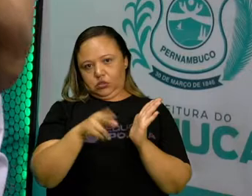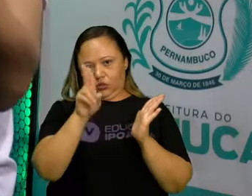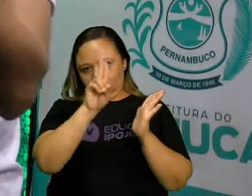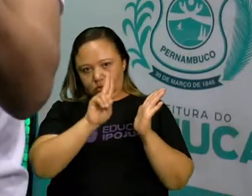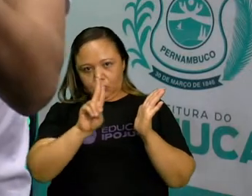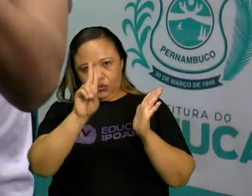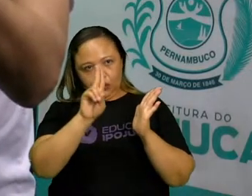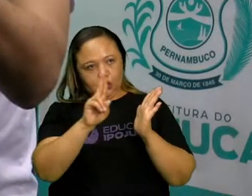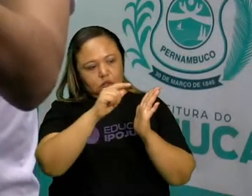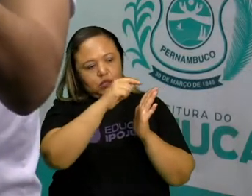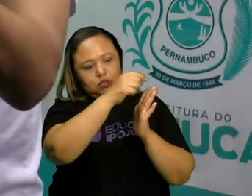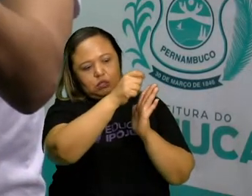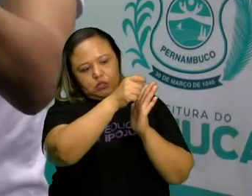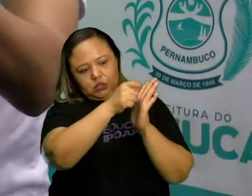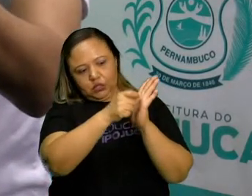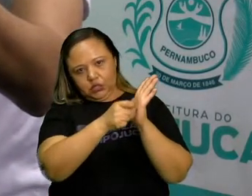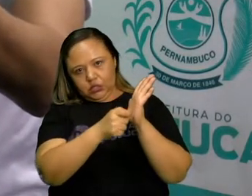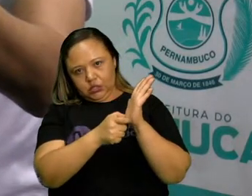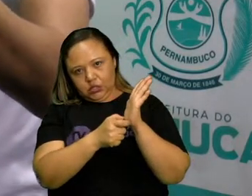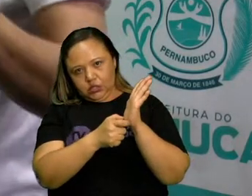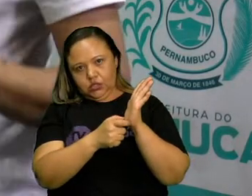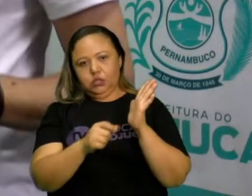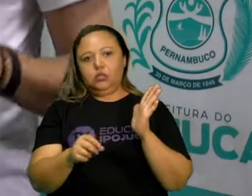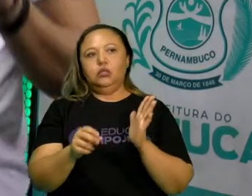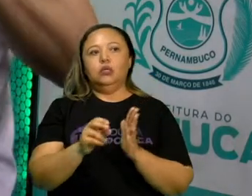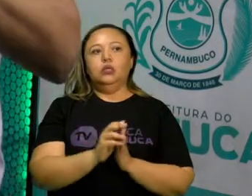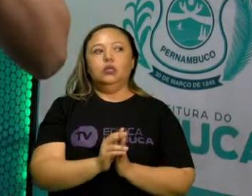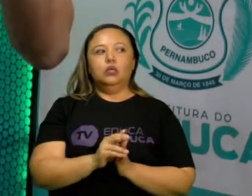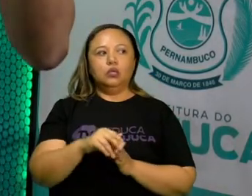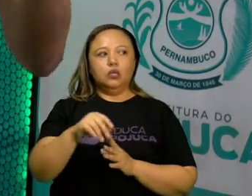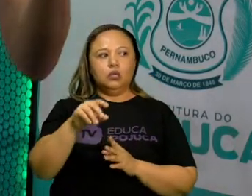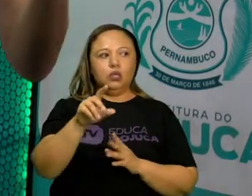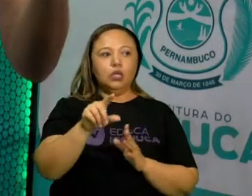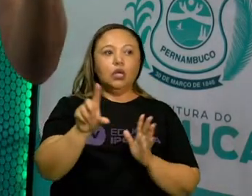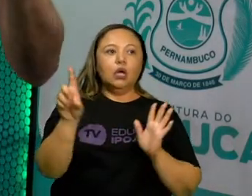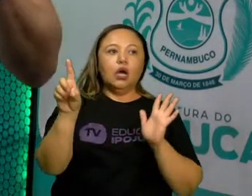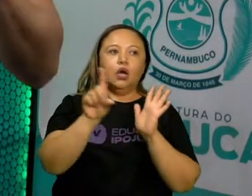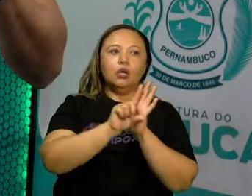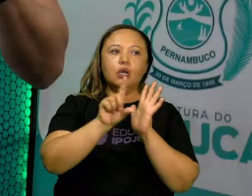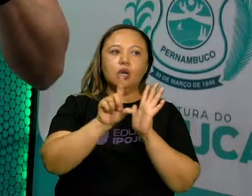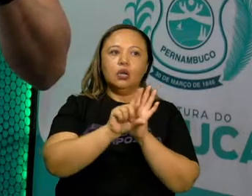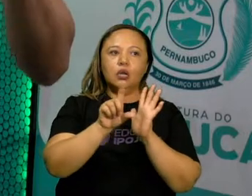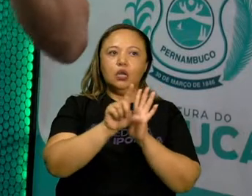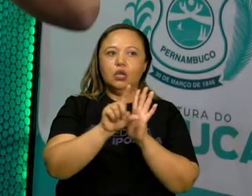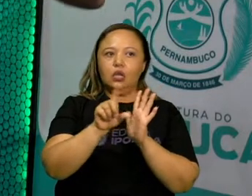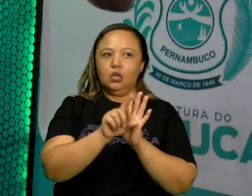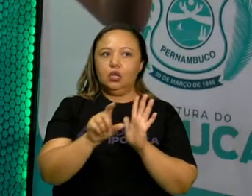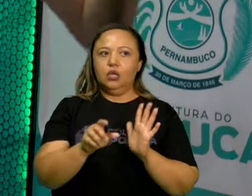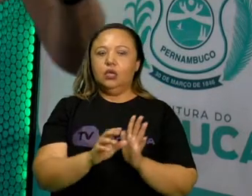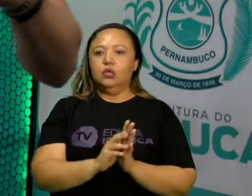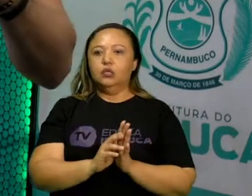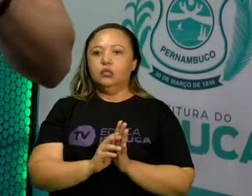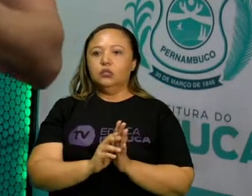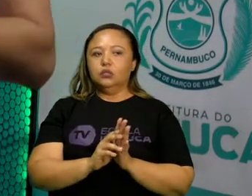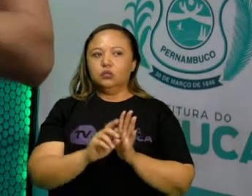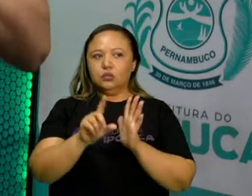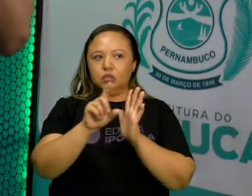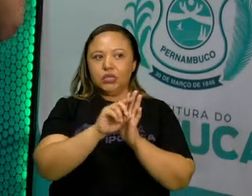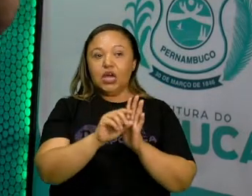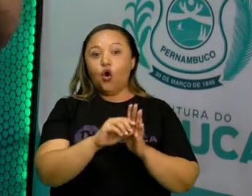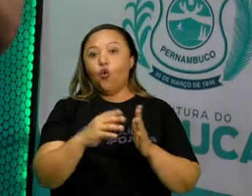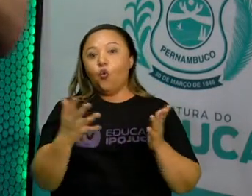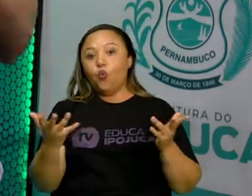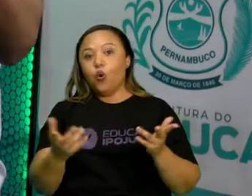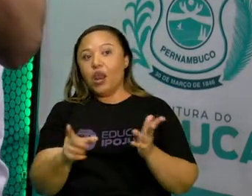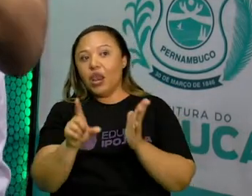a lei rouanet vamos lá só um pouquinho só um pouquinho sobre lei rouanet porque tem muita gente fala muita besteira sobretudo nesses tempos defeito nele